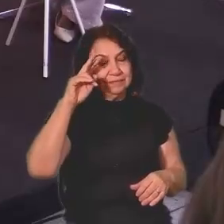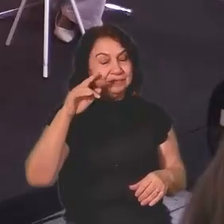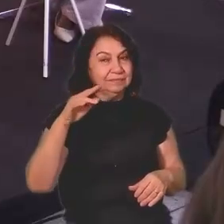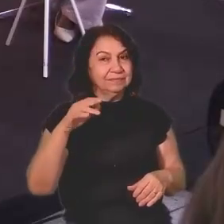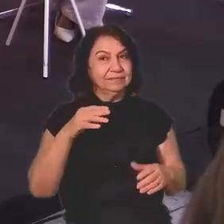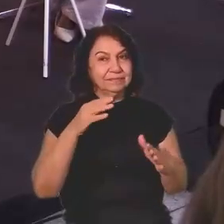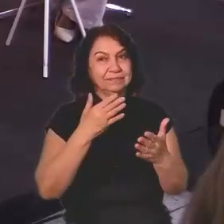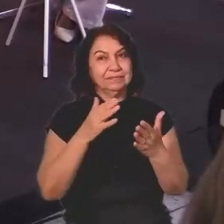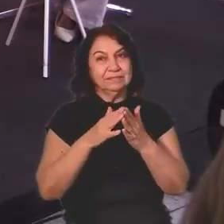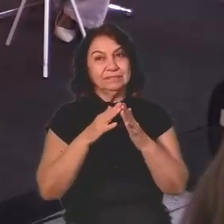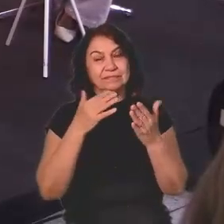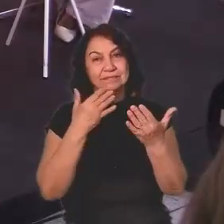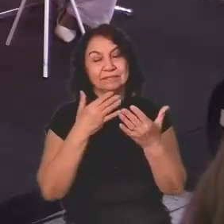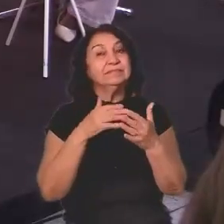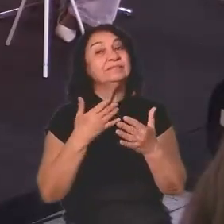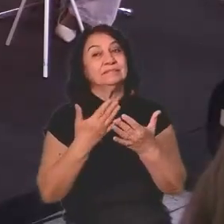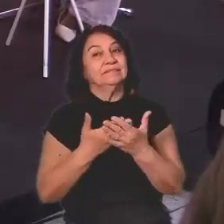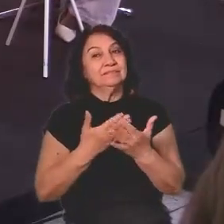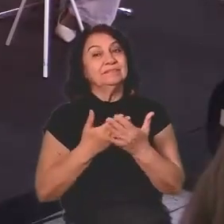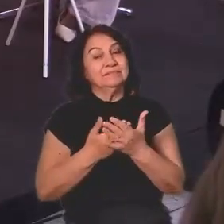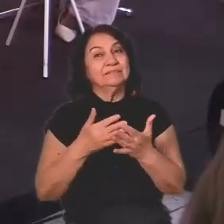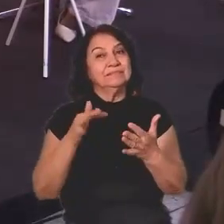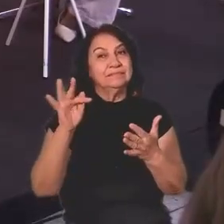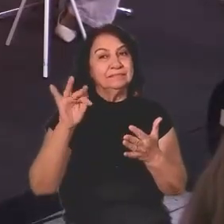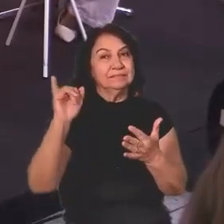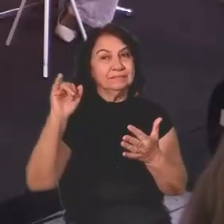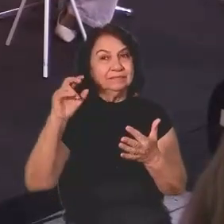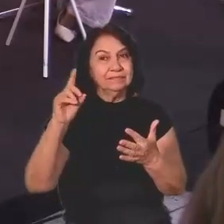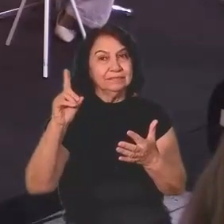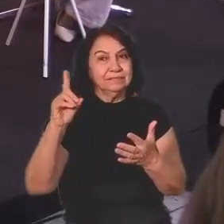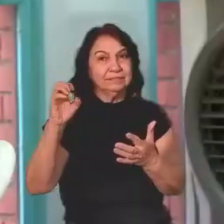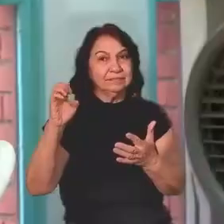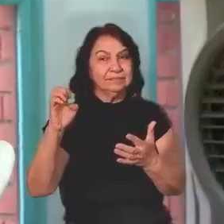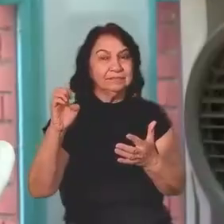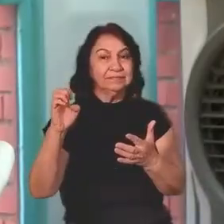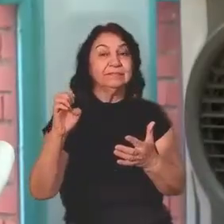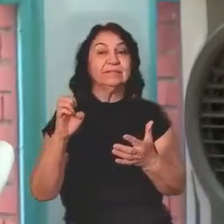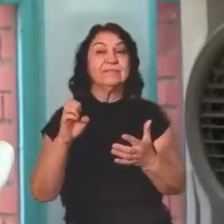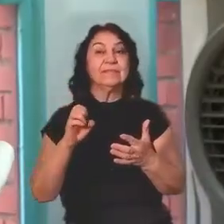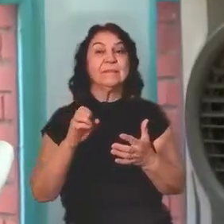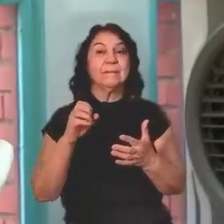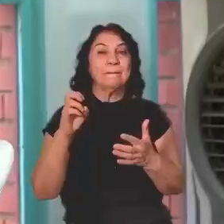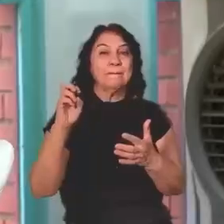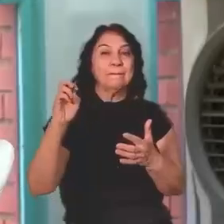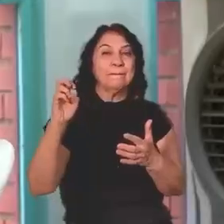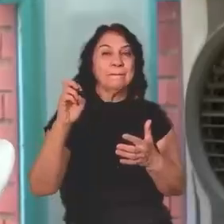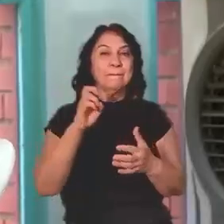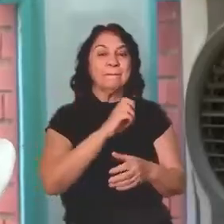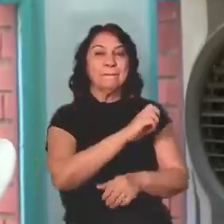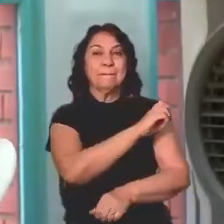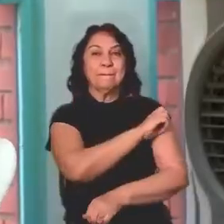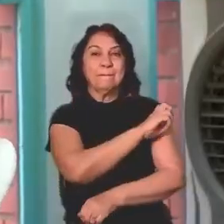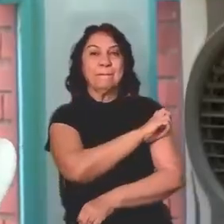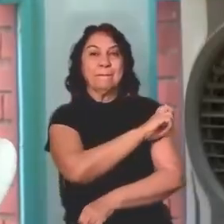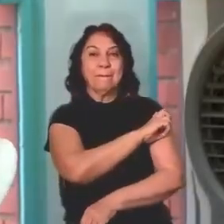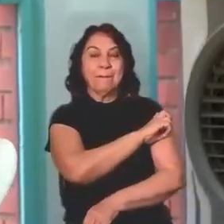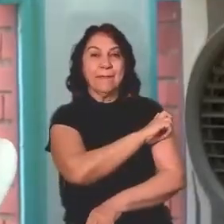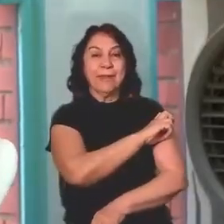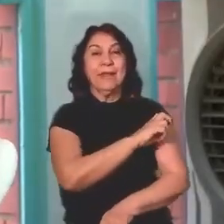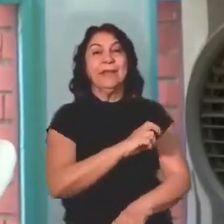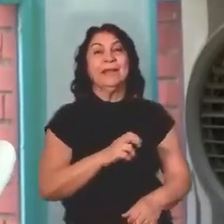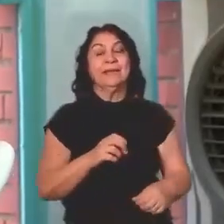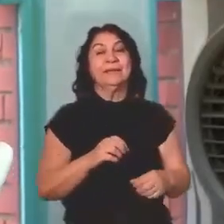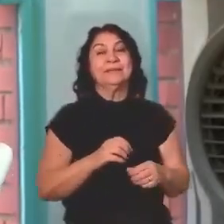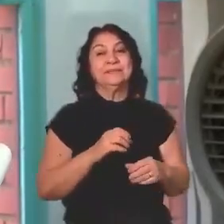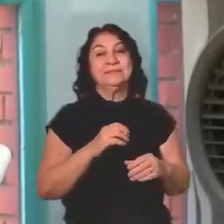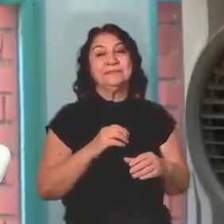lembro qual série, 5ª série, e teve um concurso de redação na sala, né? Eu sempre